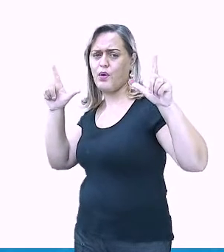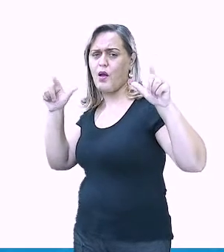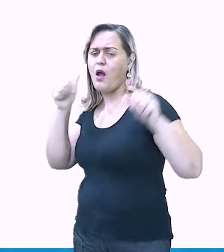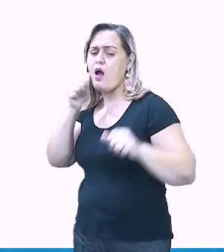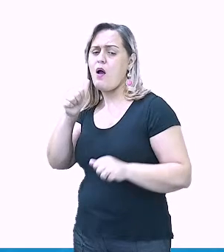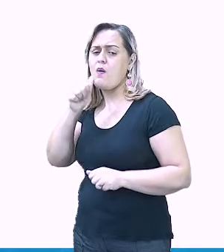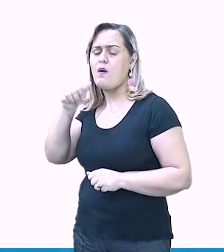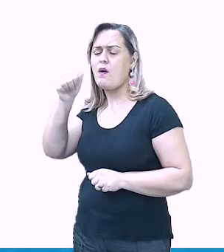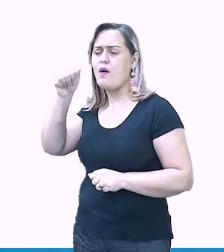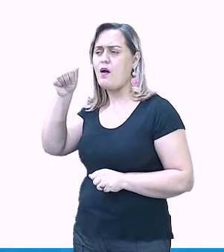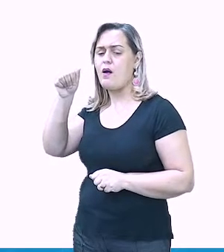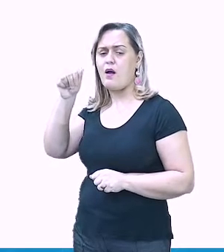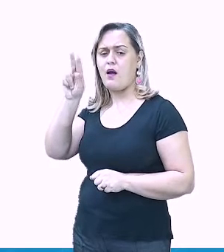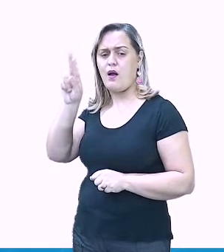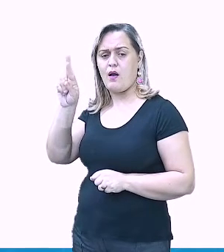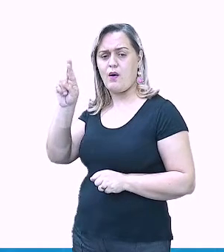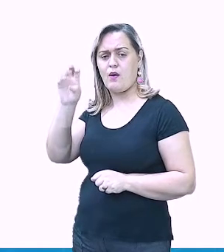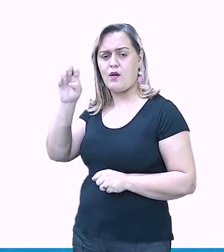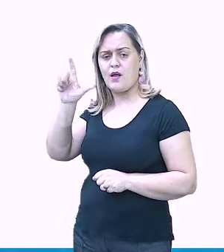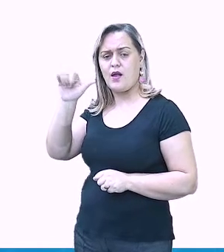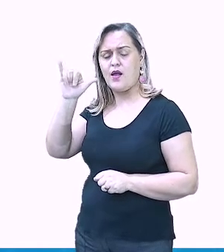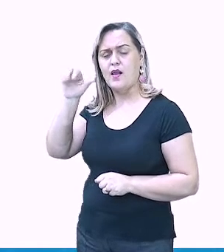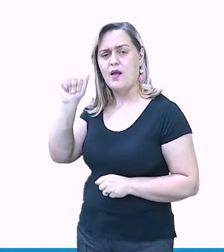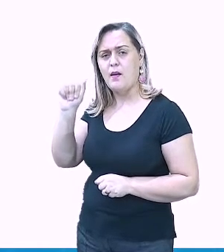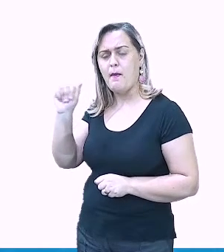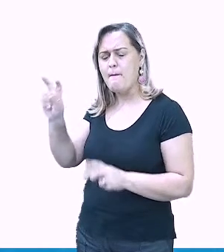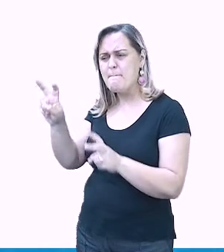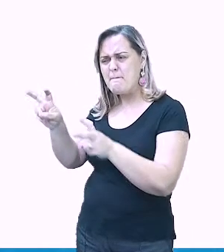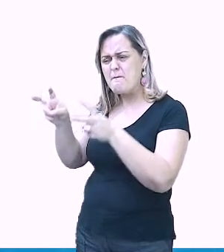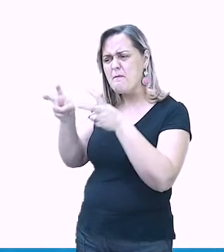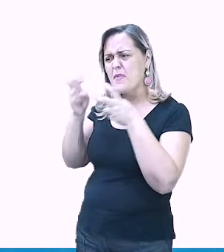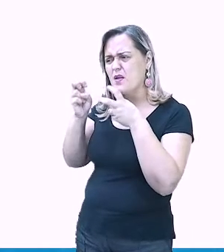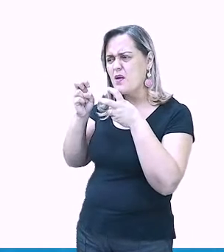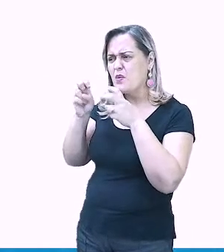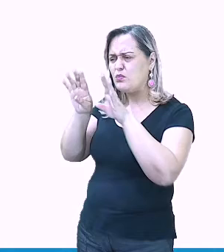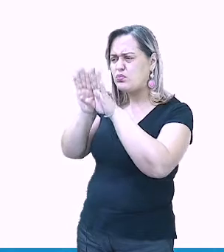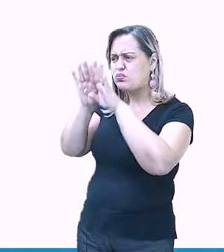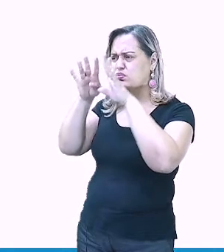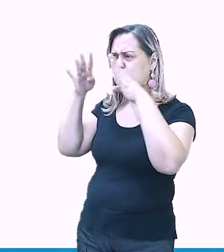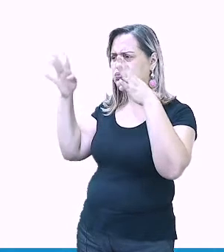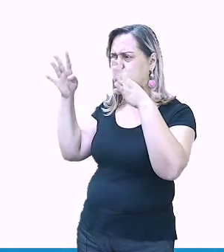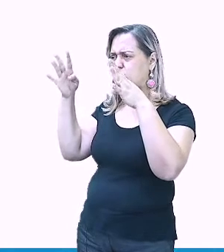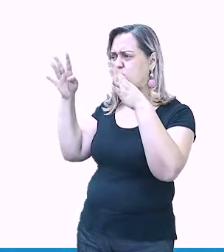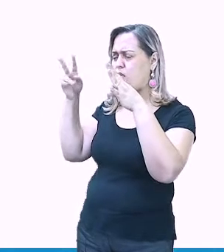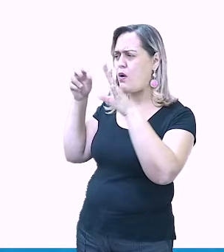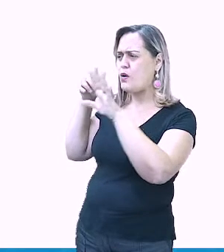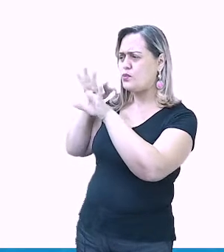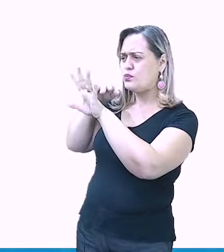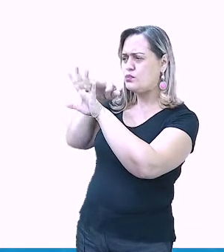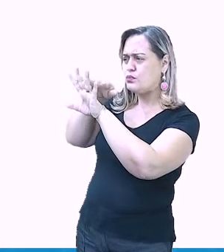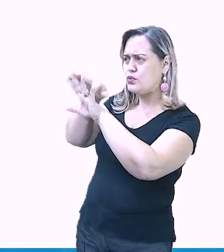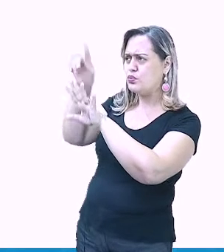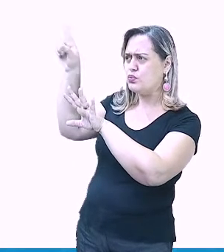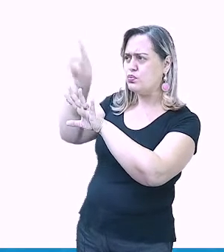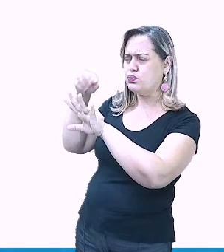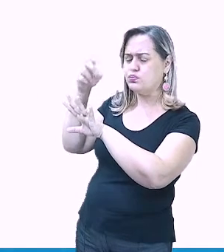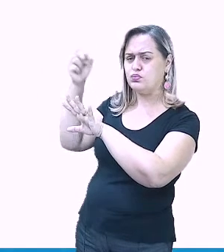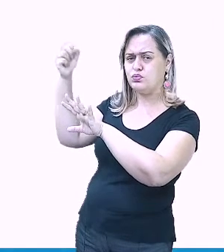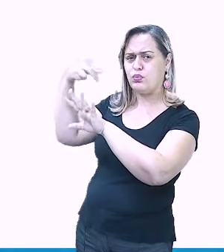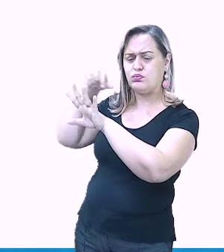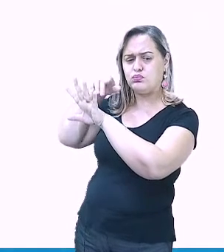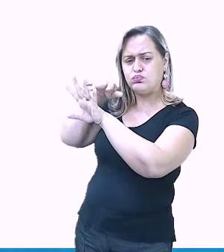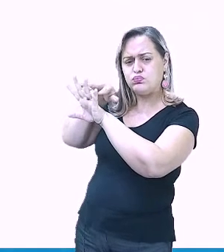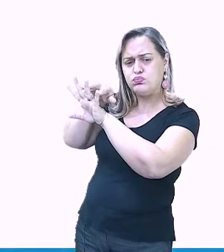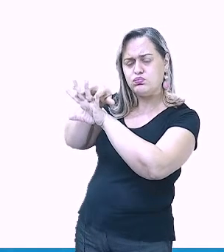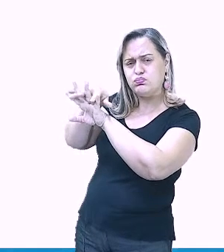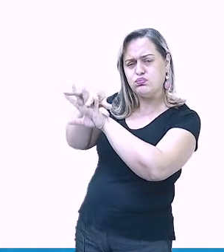que da fresta de uma janela adentrava os primeiros raios solares, algo tão